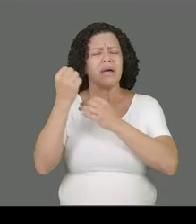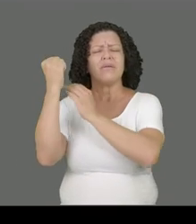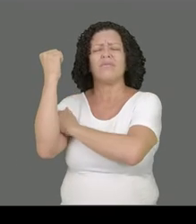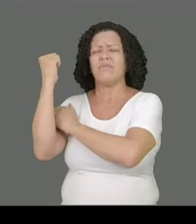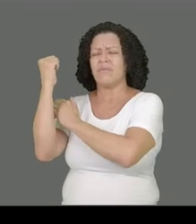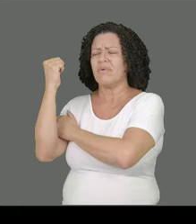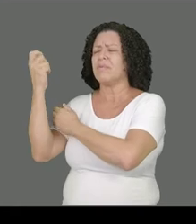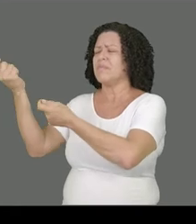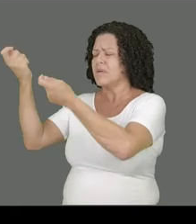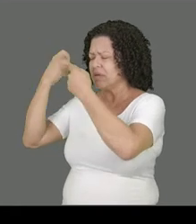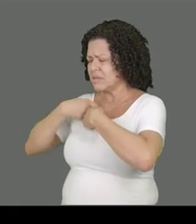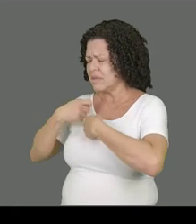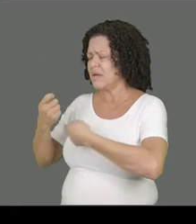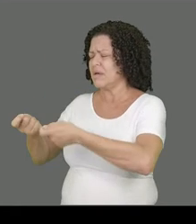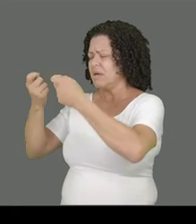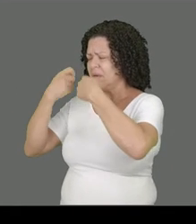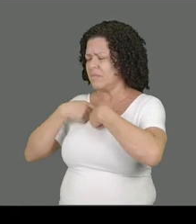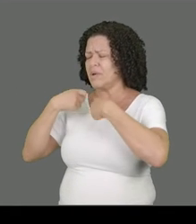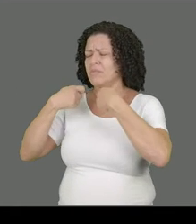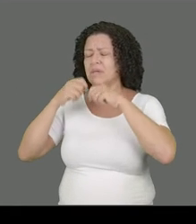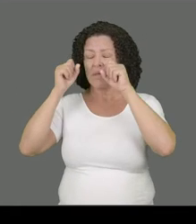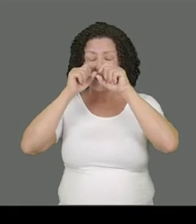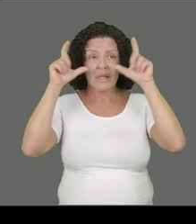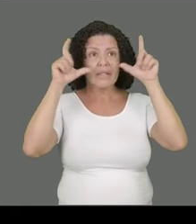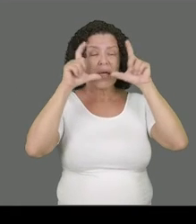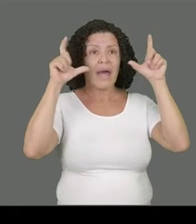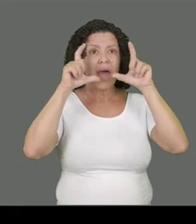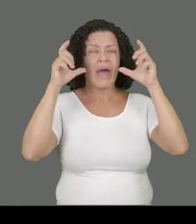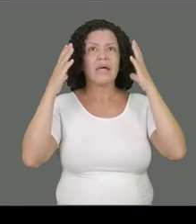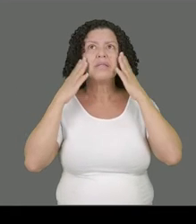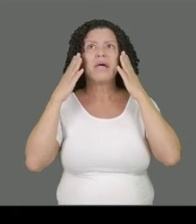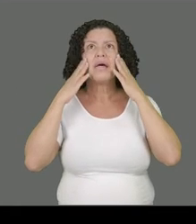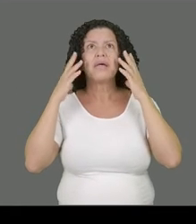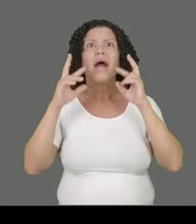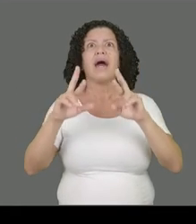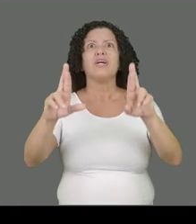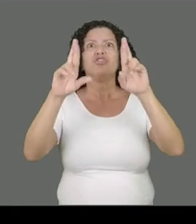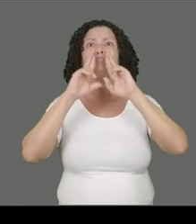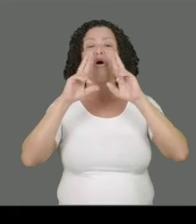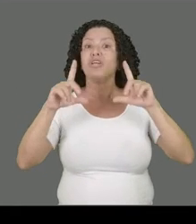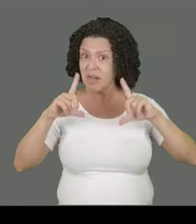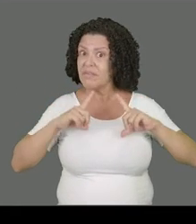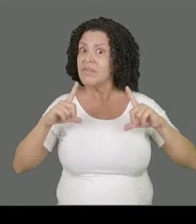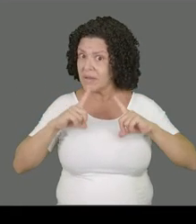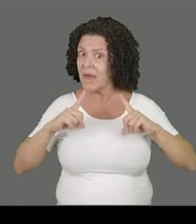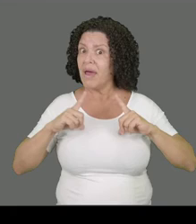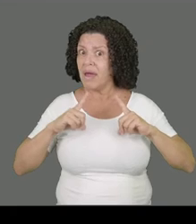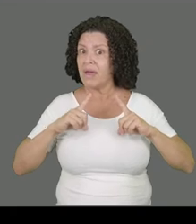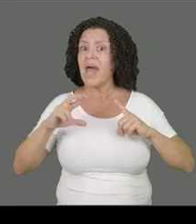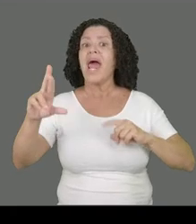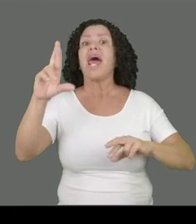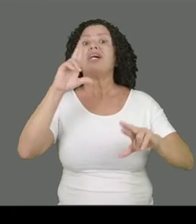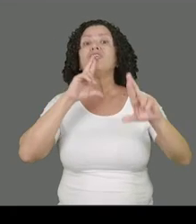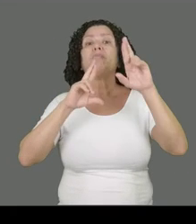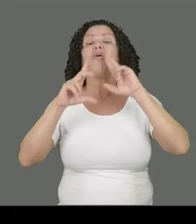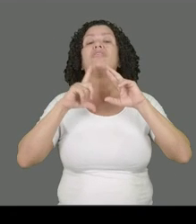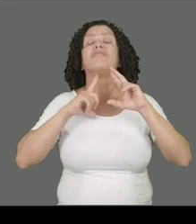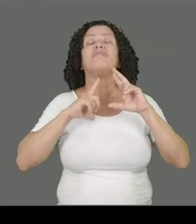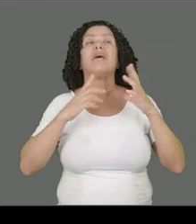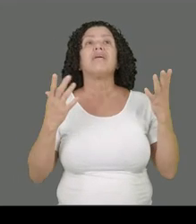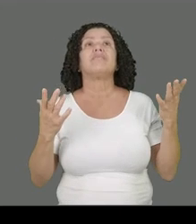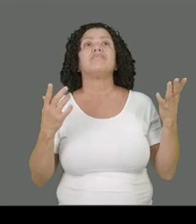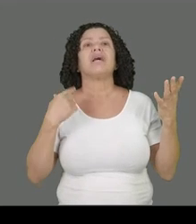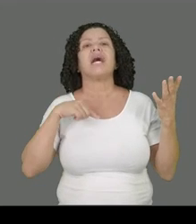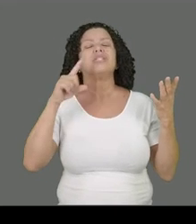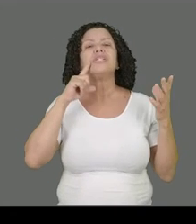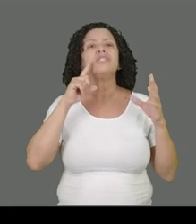pede o conselho, pede a força. E a gente precisa ficar atento, porque a resposta vai vir. Às vezes a resposta vem